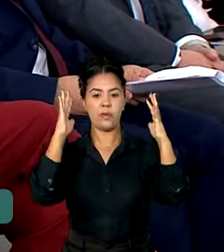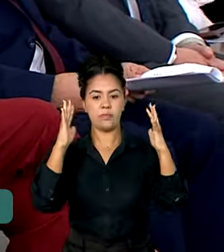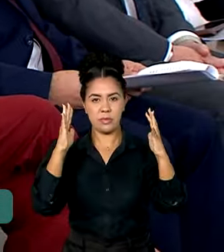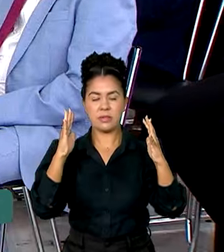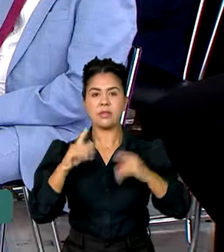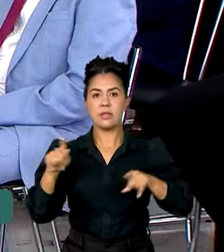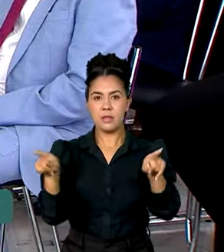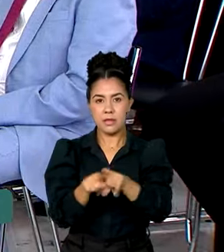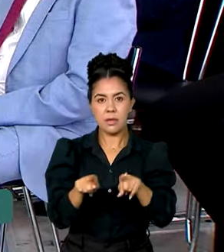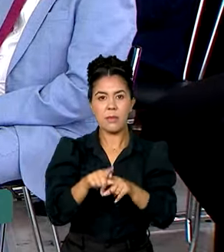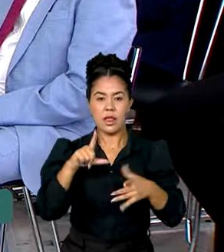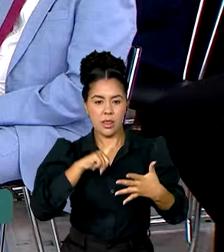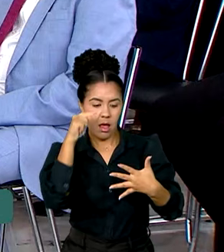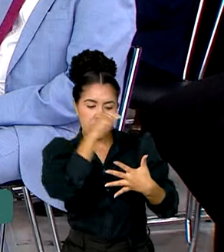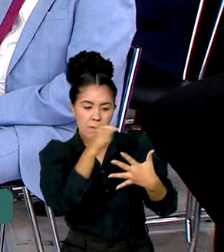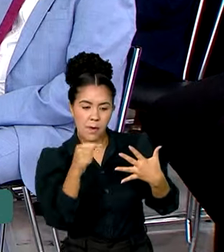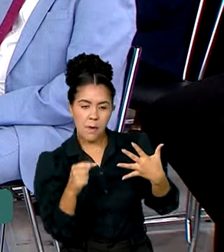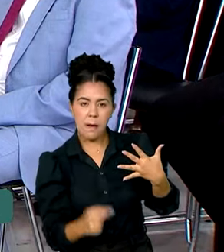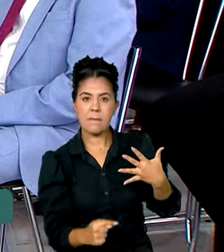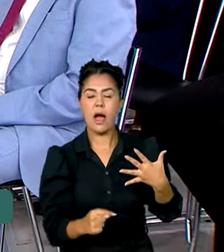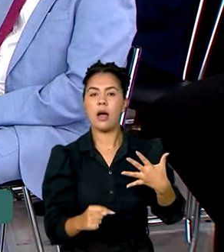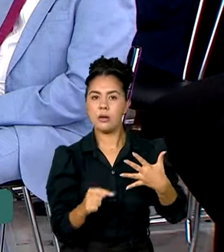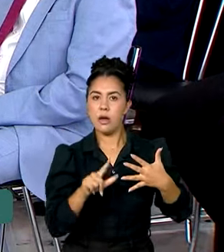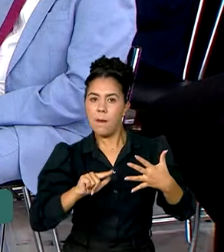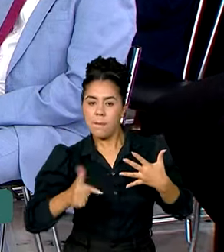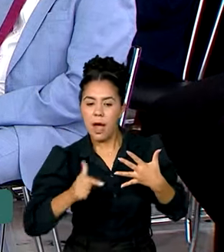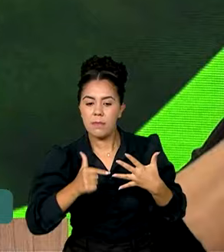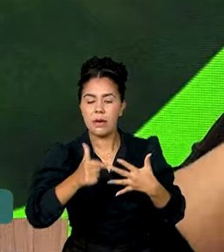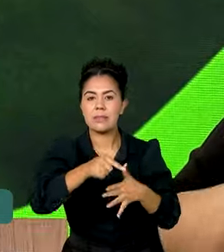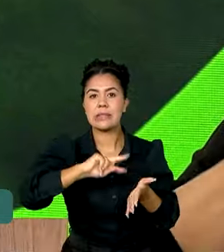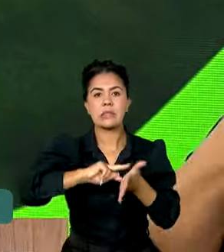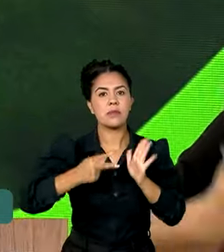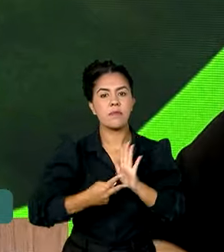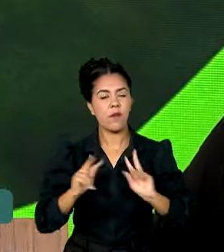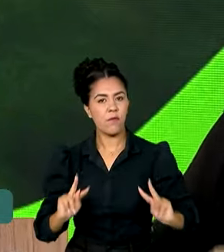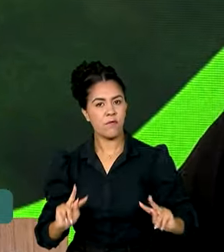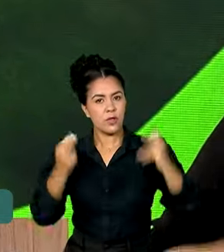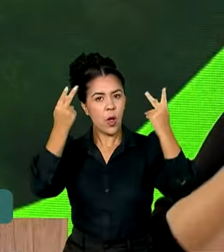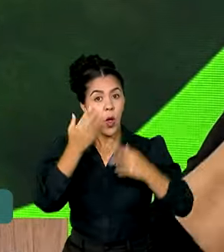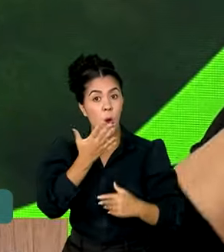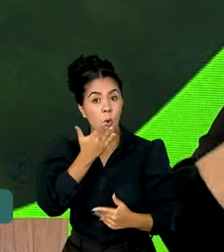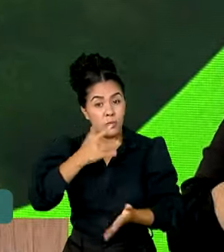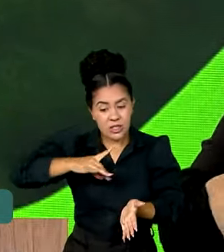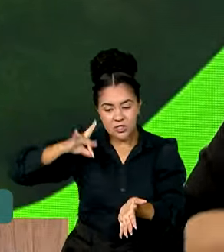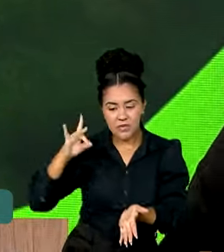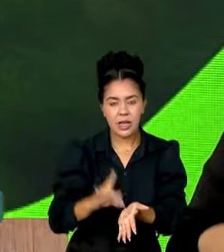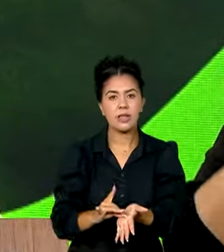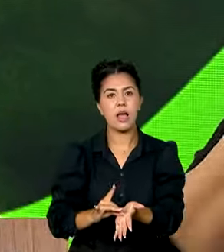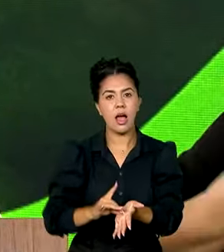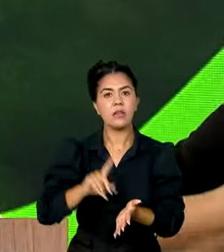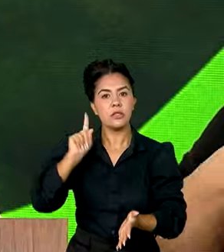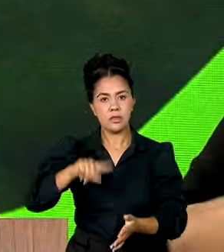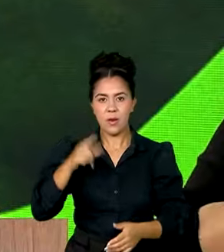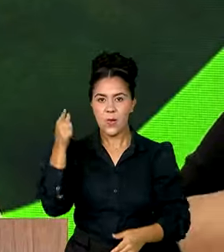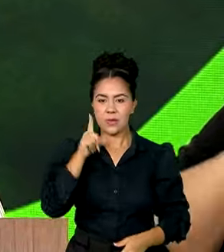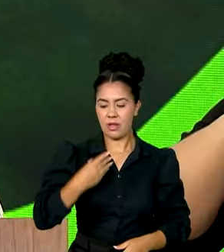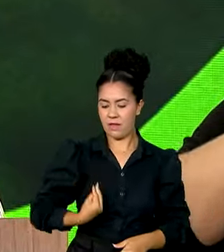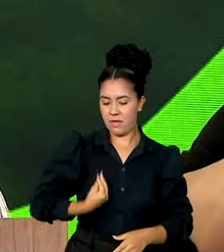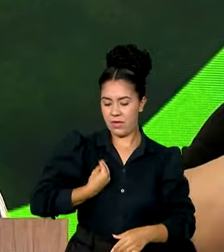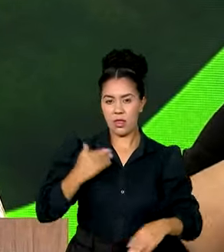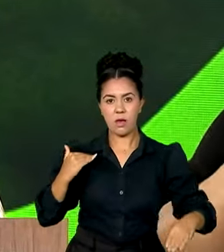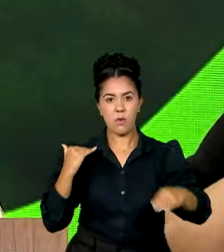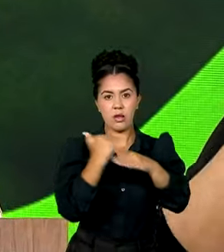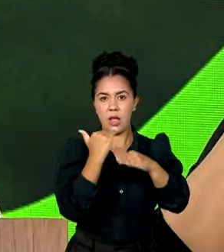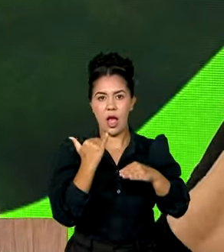instrumentos em nossas mãos também significam muitas vitórias comida de verdade gera vida e igualdade não